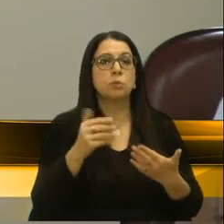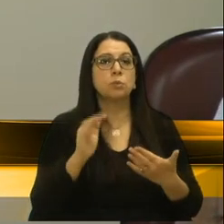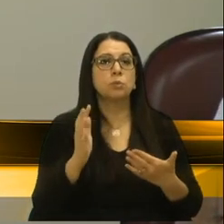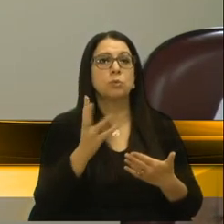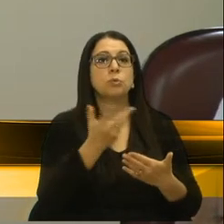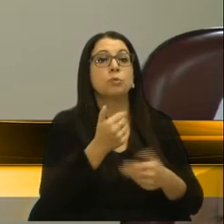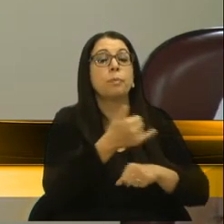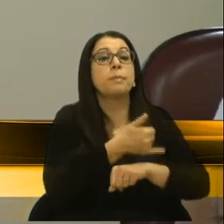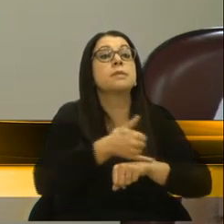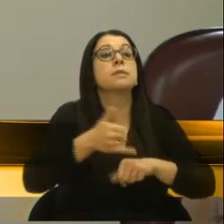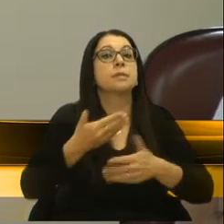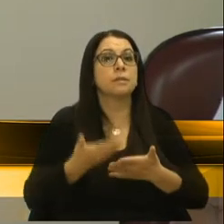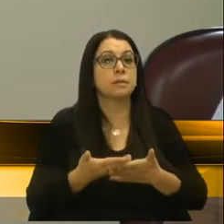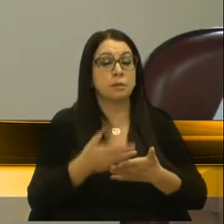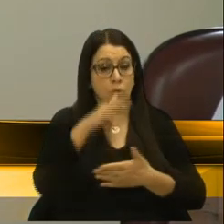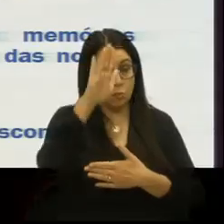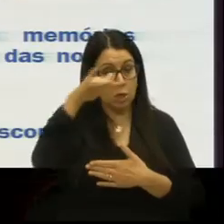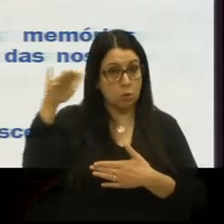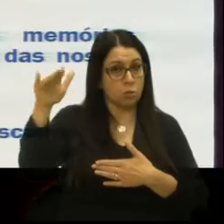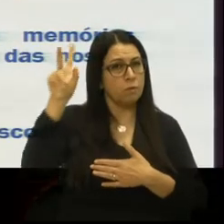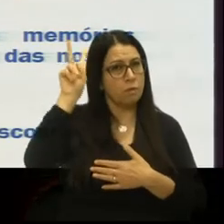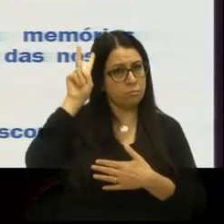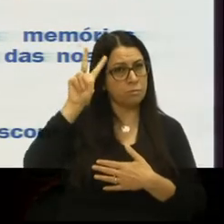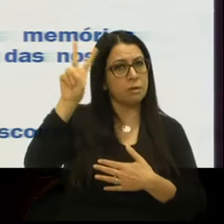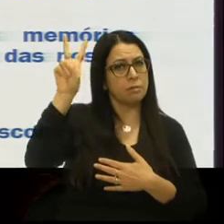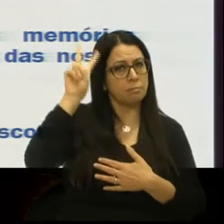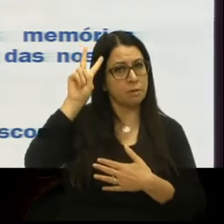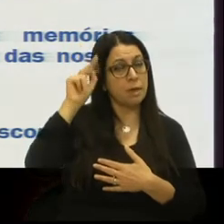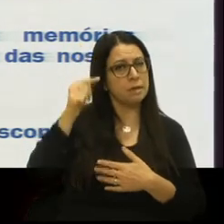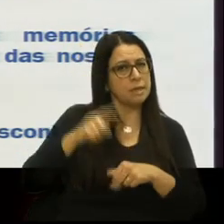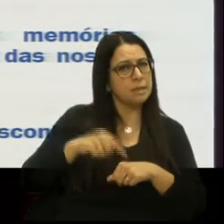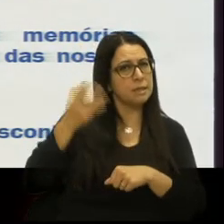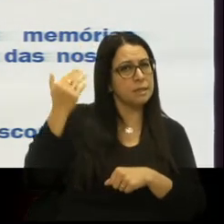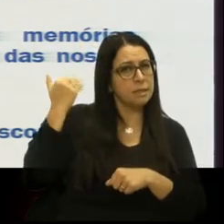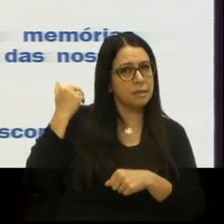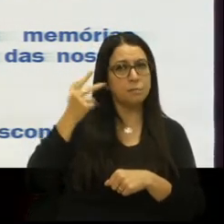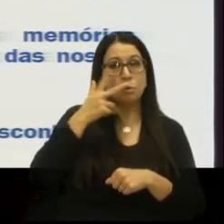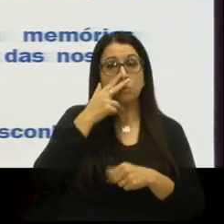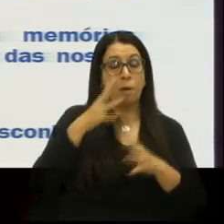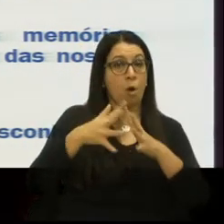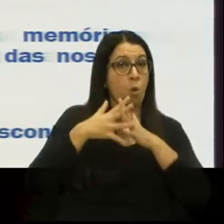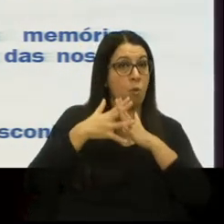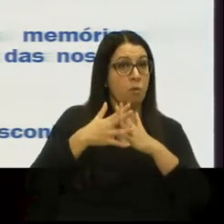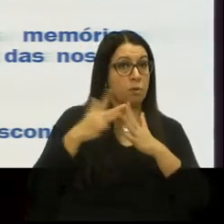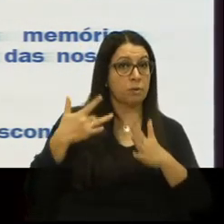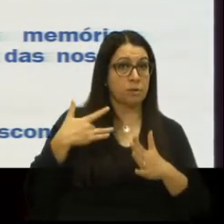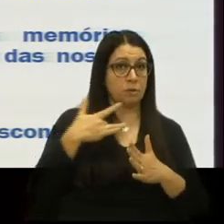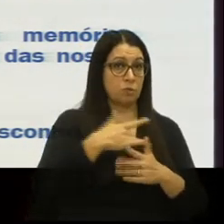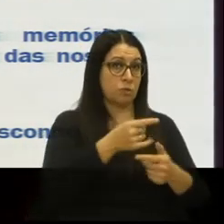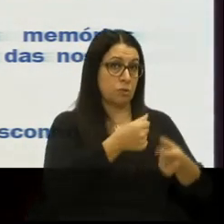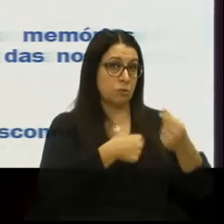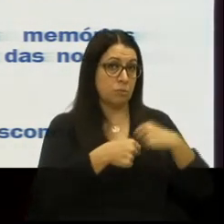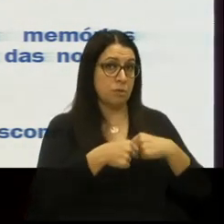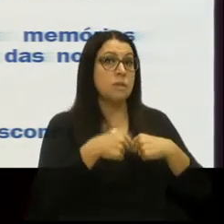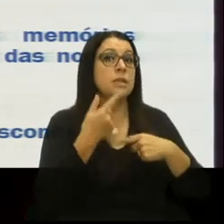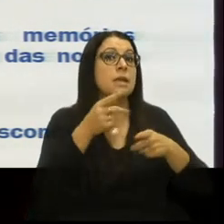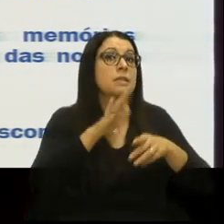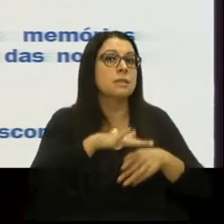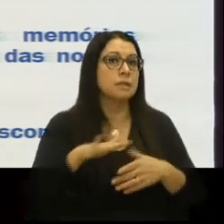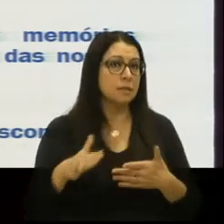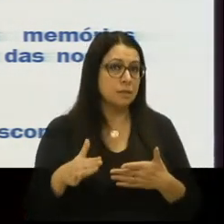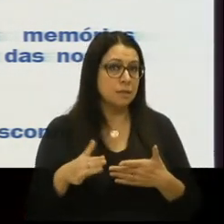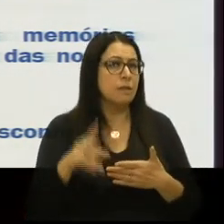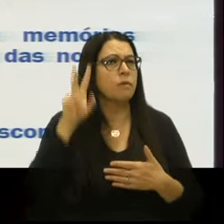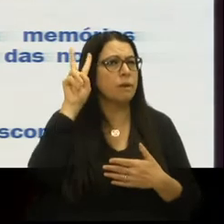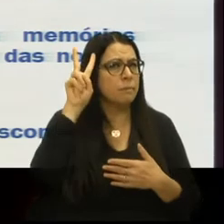isso passar, os adultos vão lembrar dessa época como um caos na saúde e na economia, mas as crianças